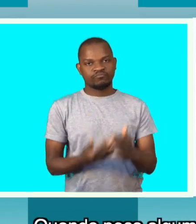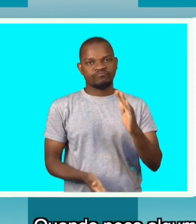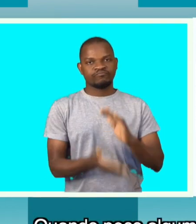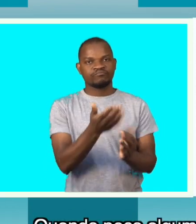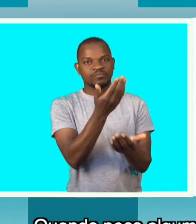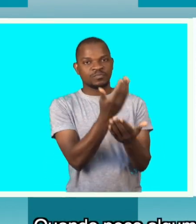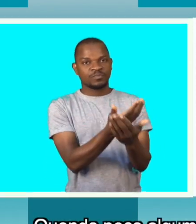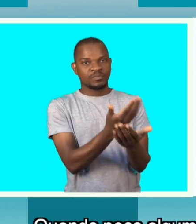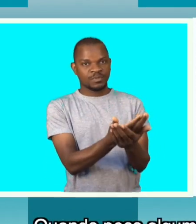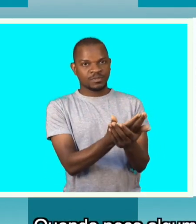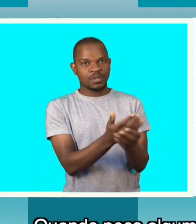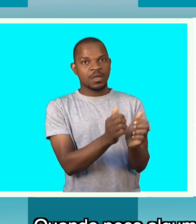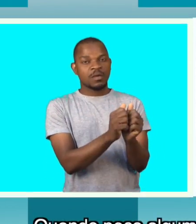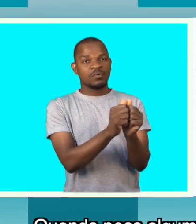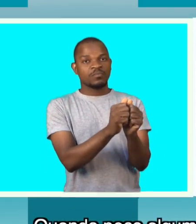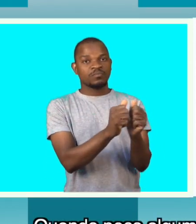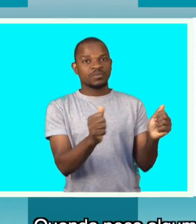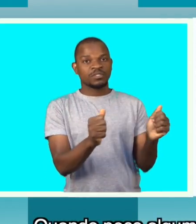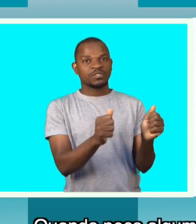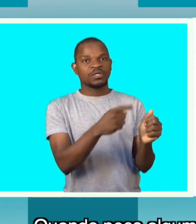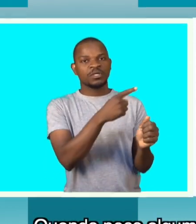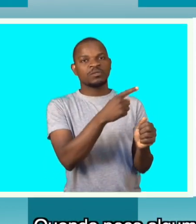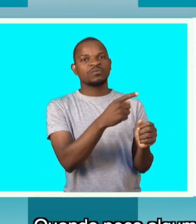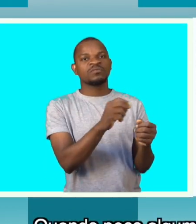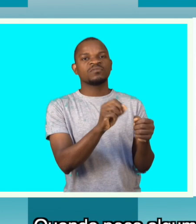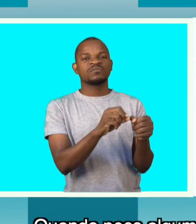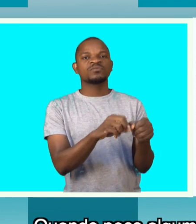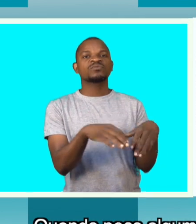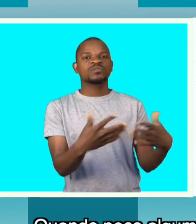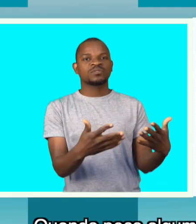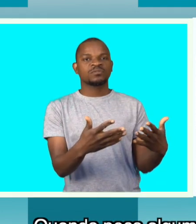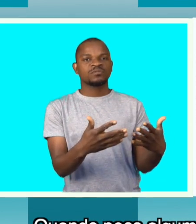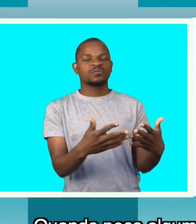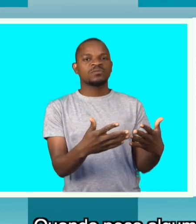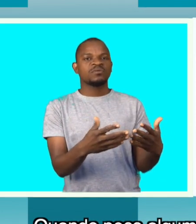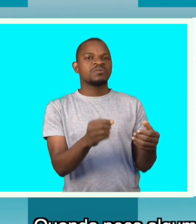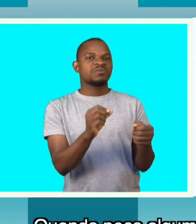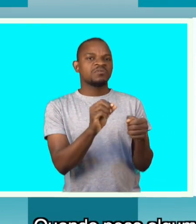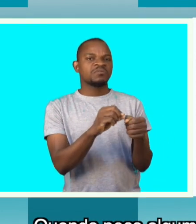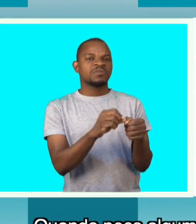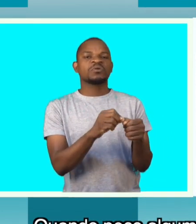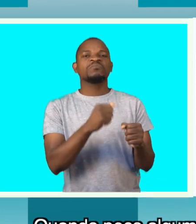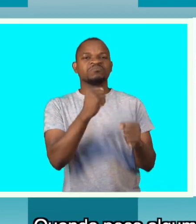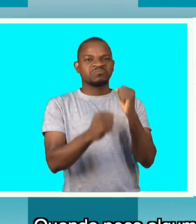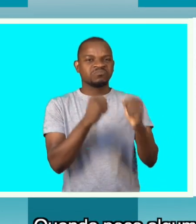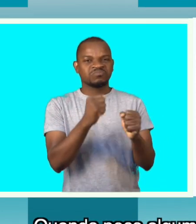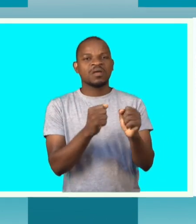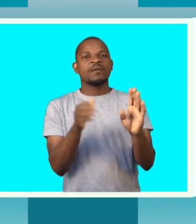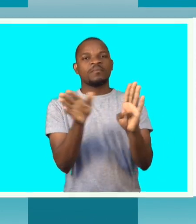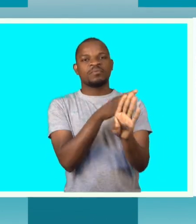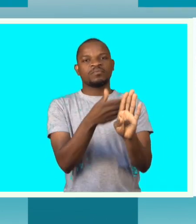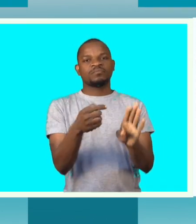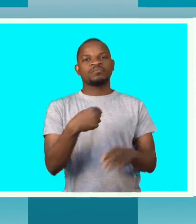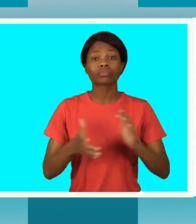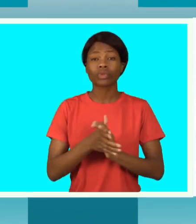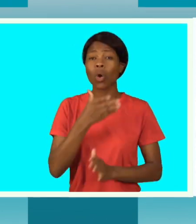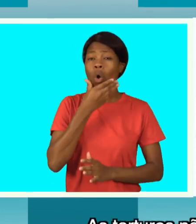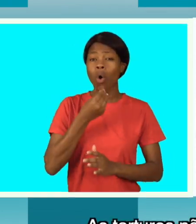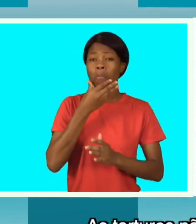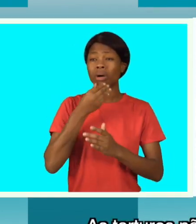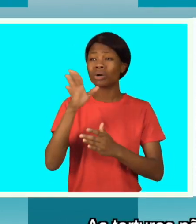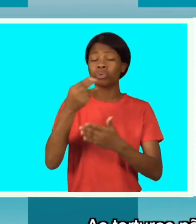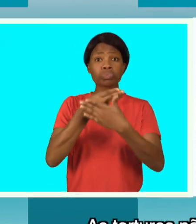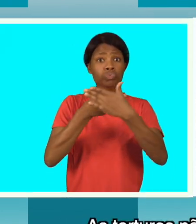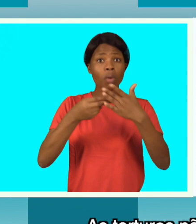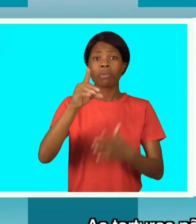a independência ou o estimado se no corecon eu morei até as